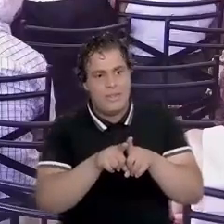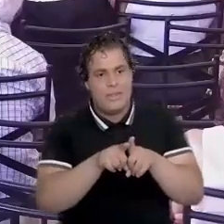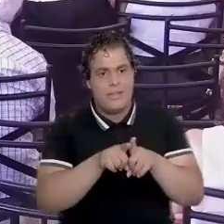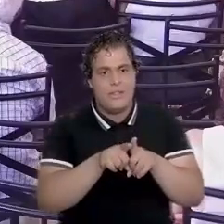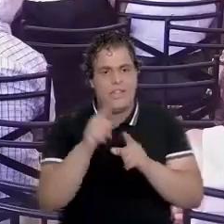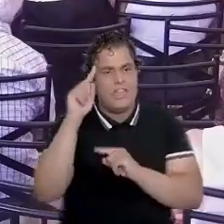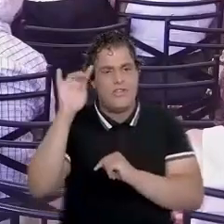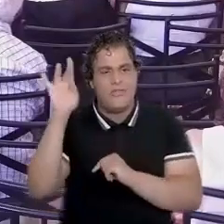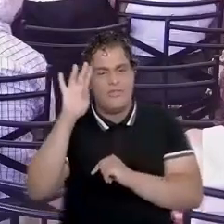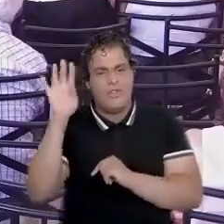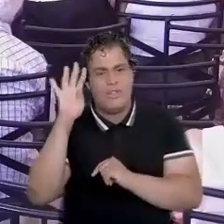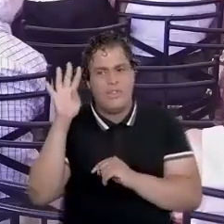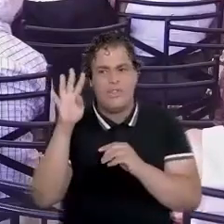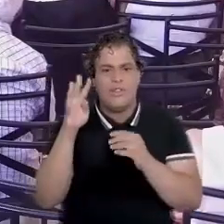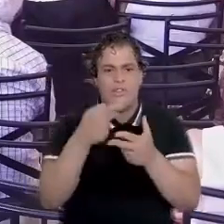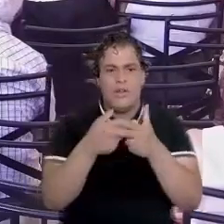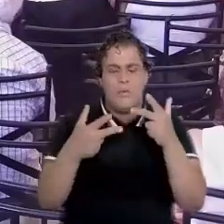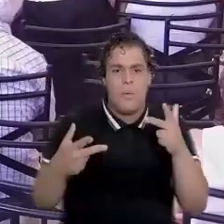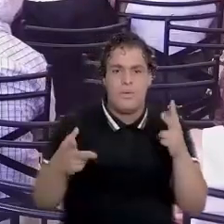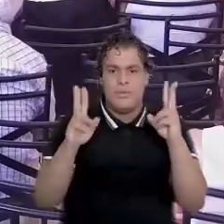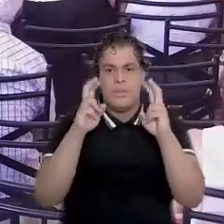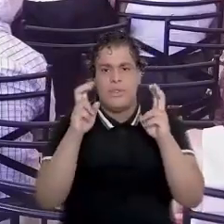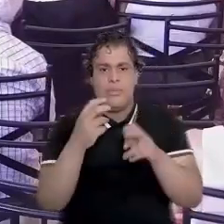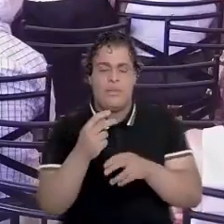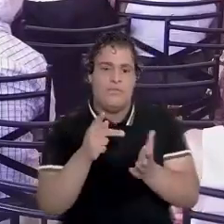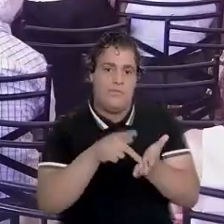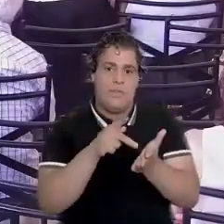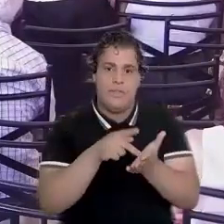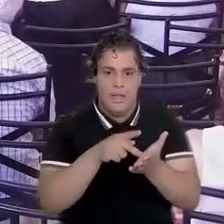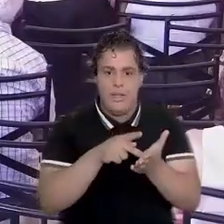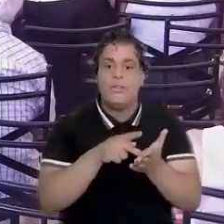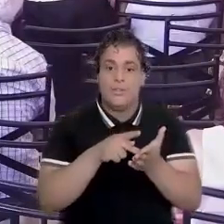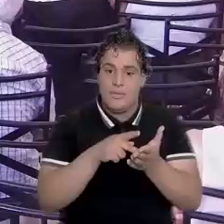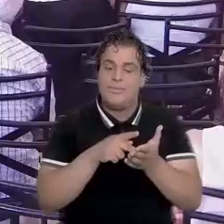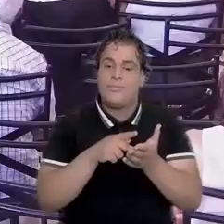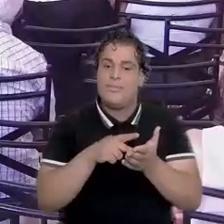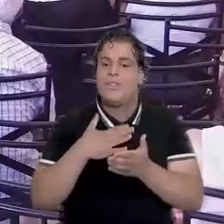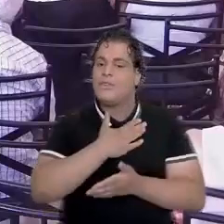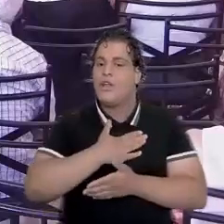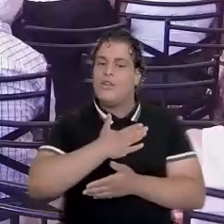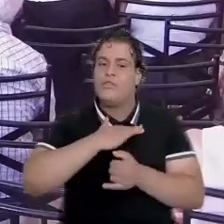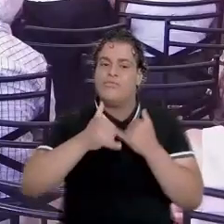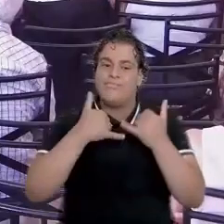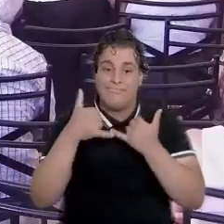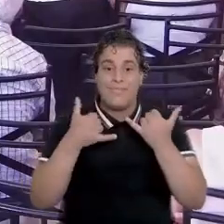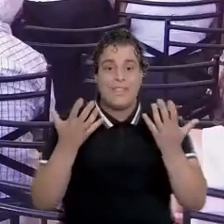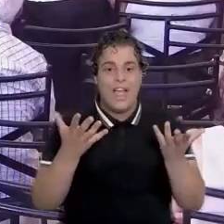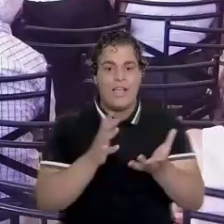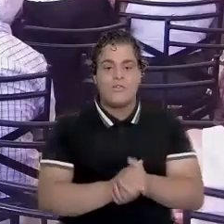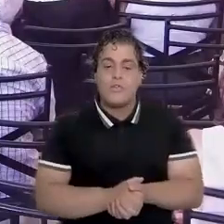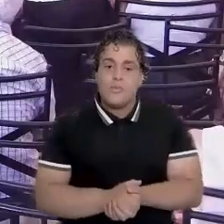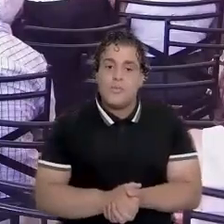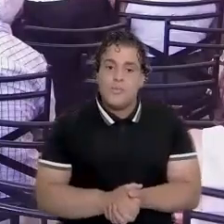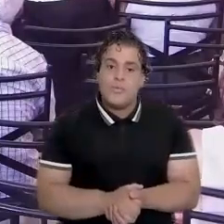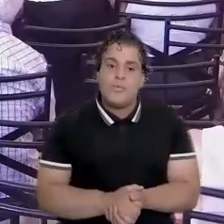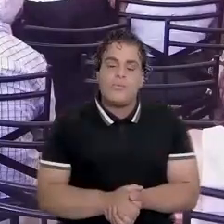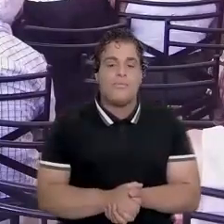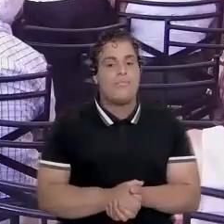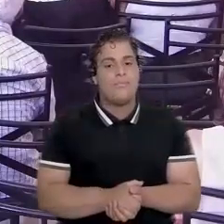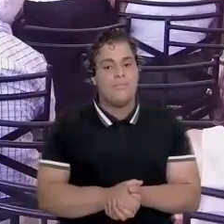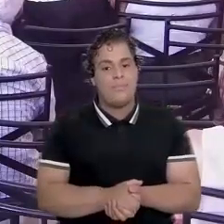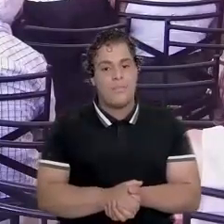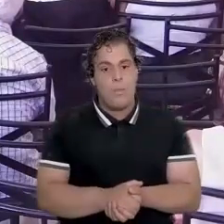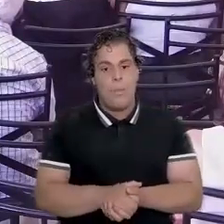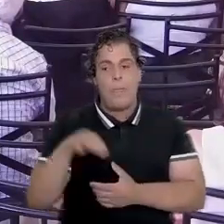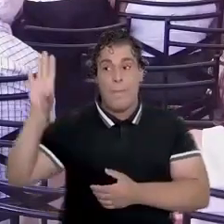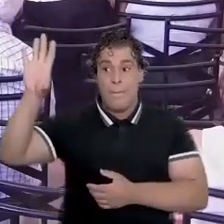estabelecida como verdade. Então, eu acho que gosto de brincar com essa contestação, né? No caso do Vésperas